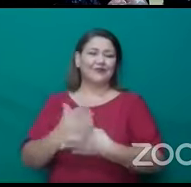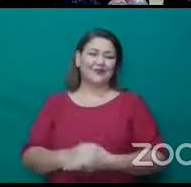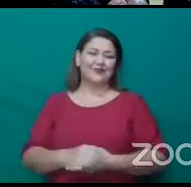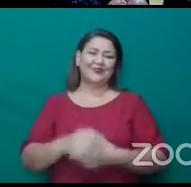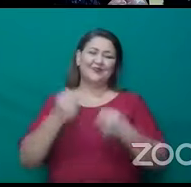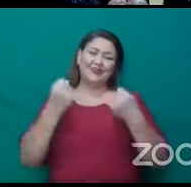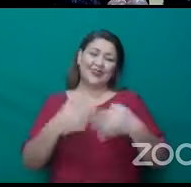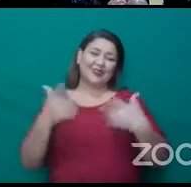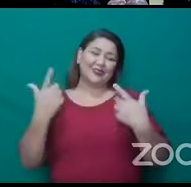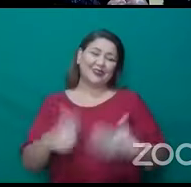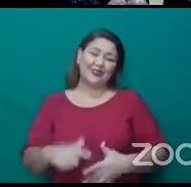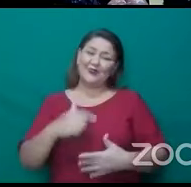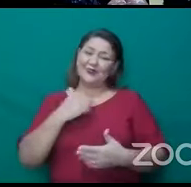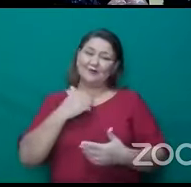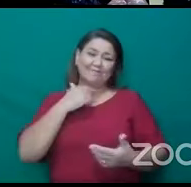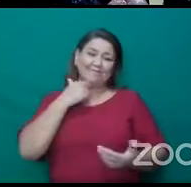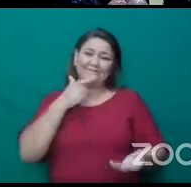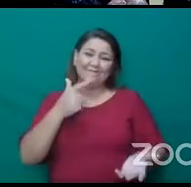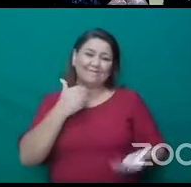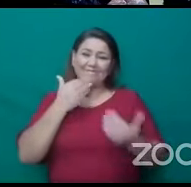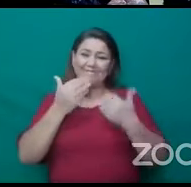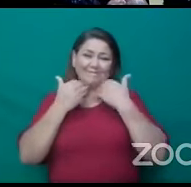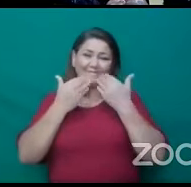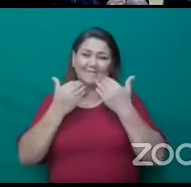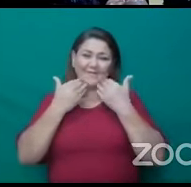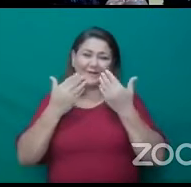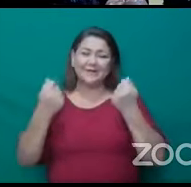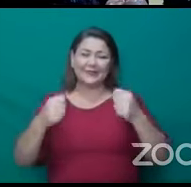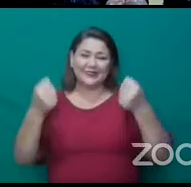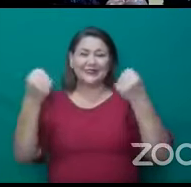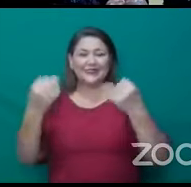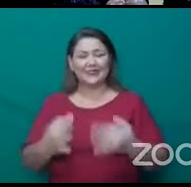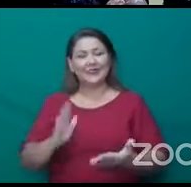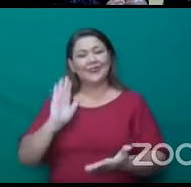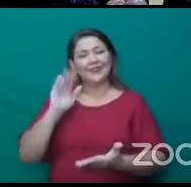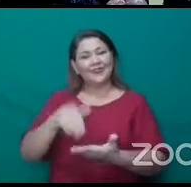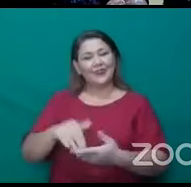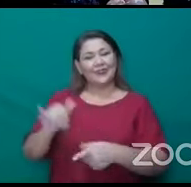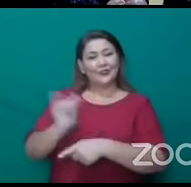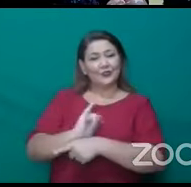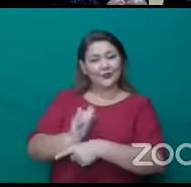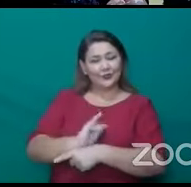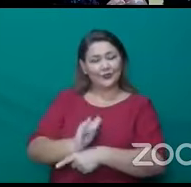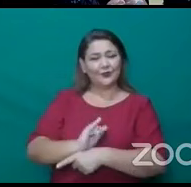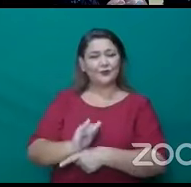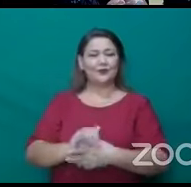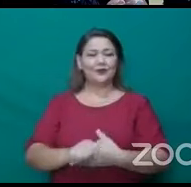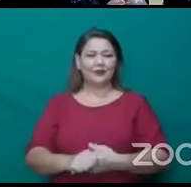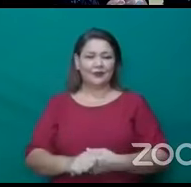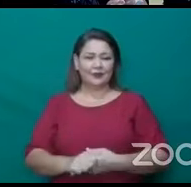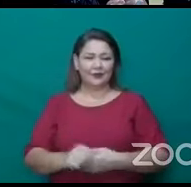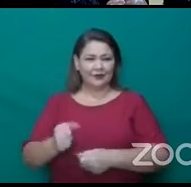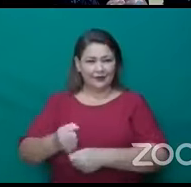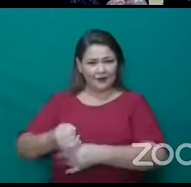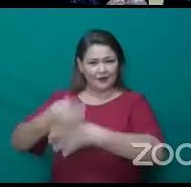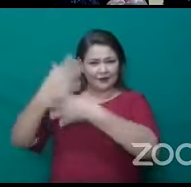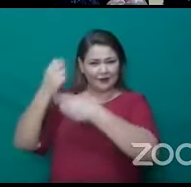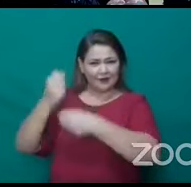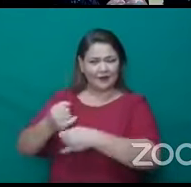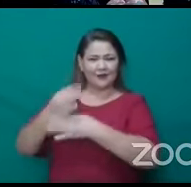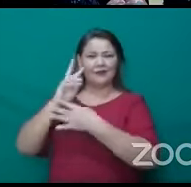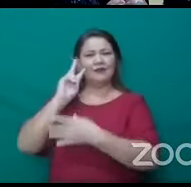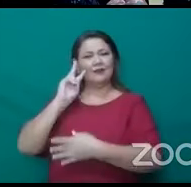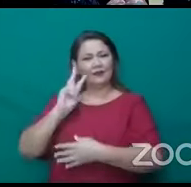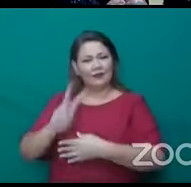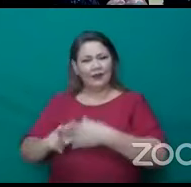Não mas tem enfim. jeito. No final, que é Assista o filme. aquela parte do YouTube, né? Assim, que nos comentários a gente via